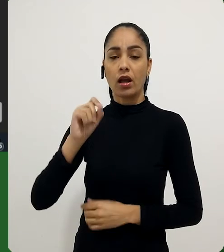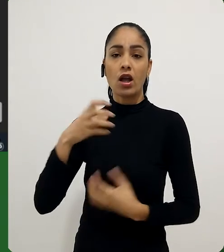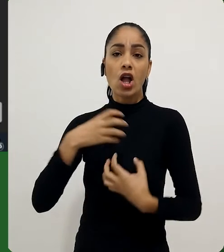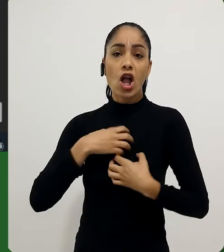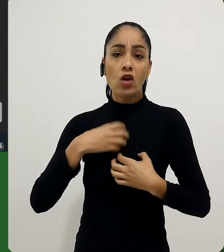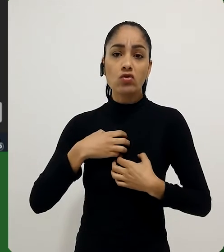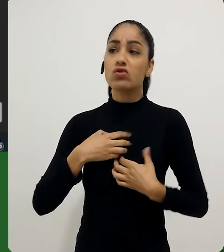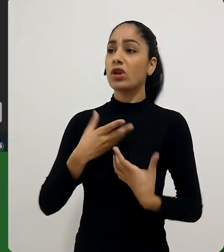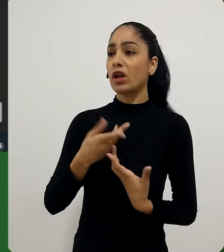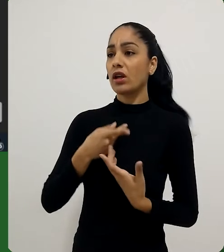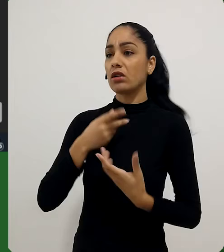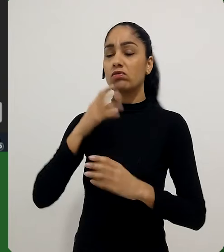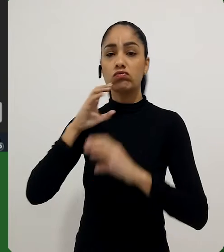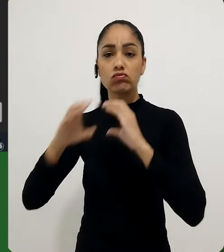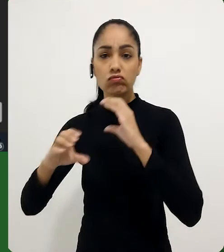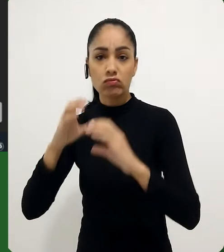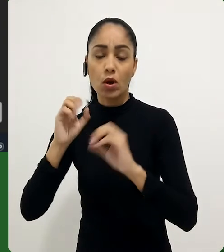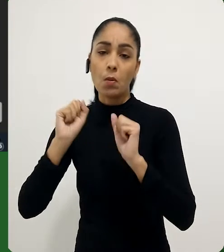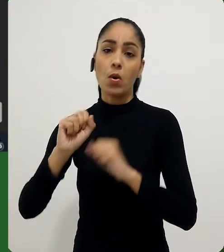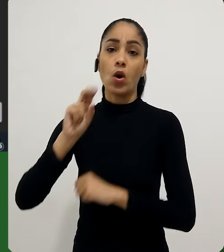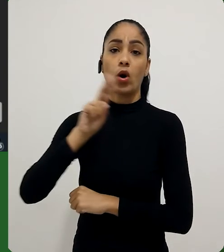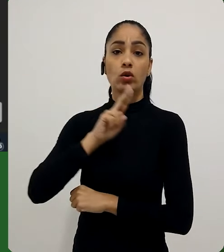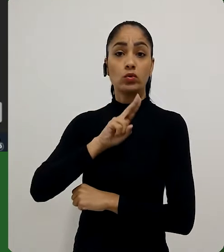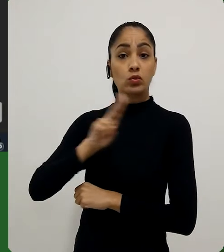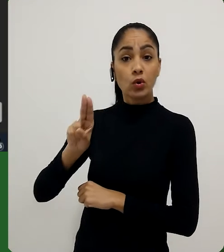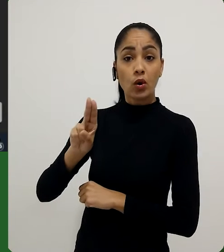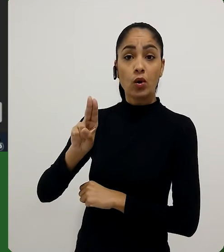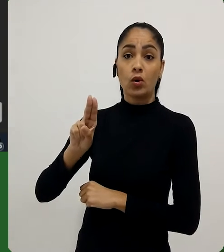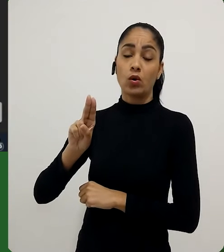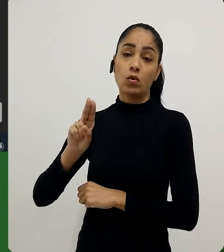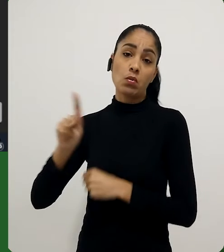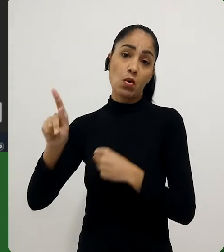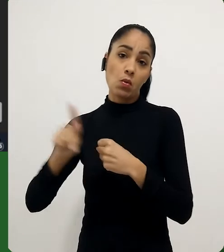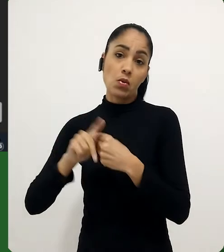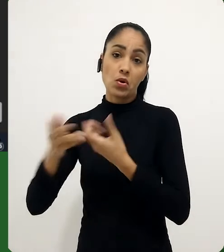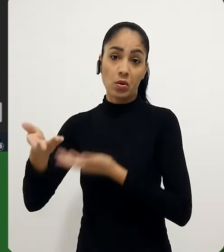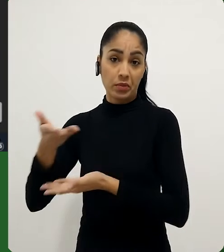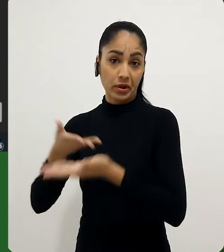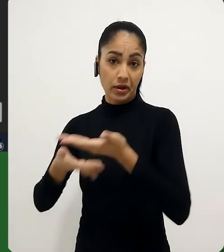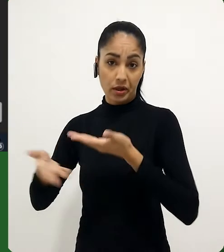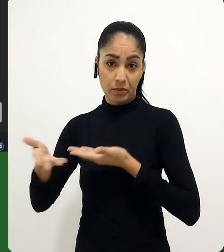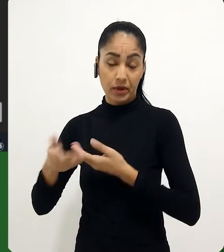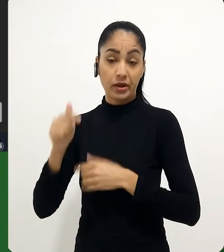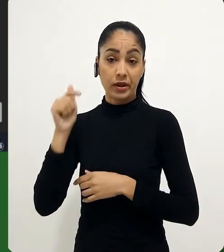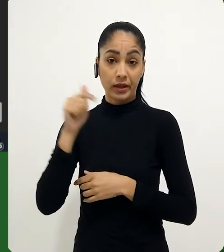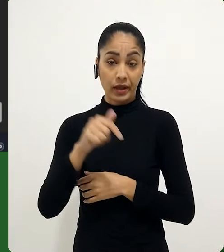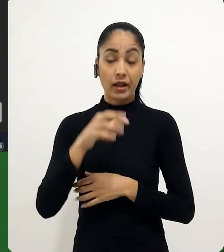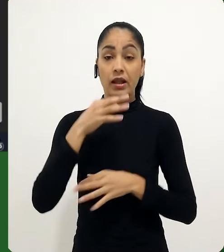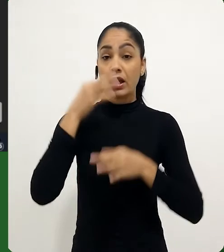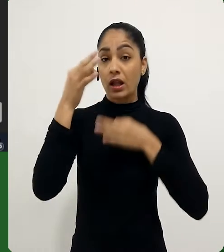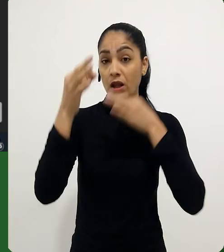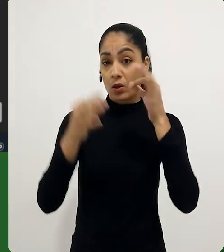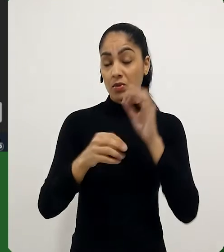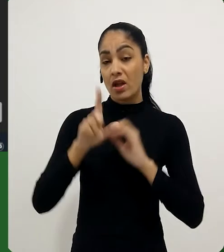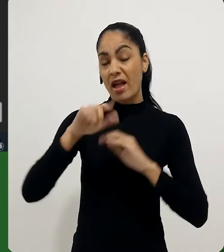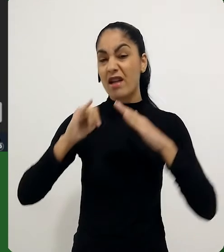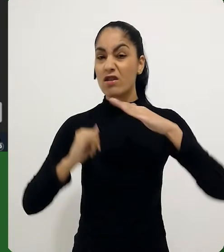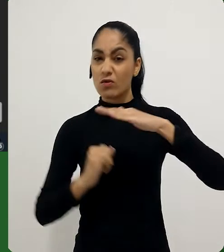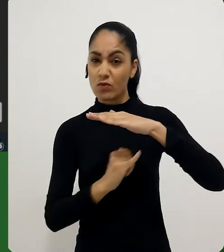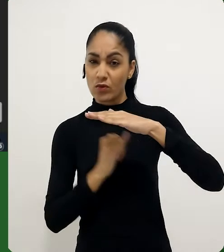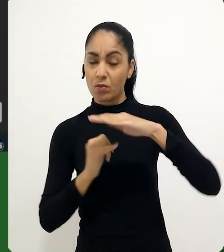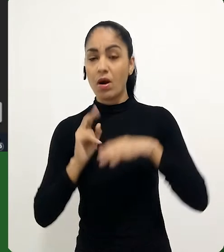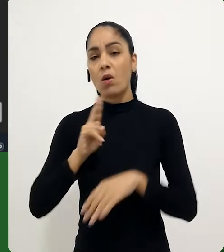é a forma como nós nos dirigimos a outra pessoa, né? Pode ser o nome dela ou um pronome de tratamento. Então, aqui